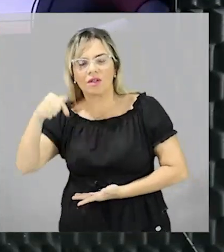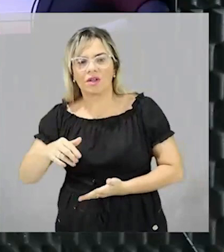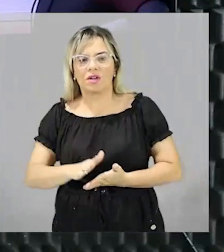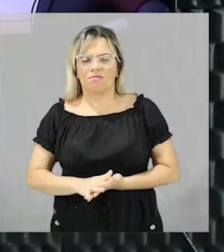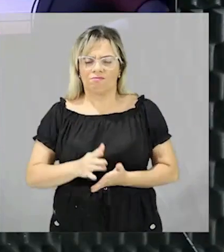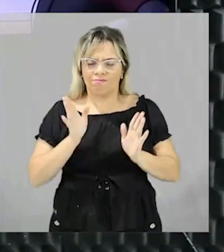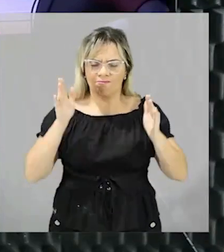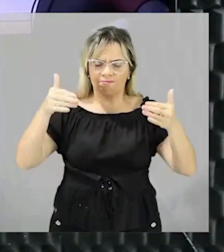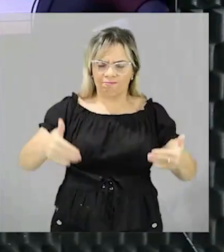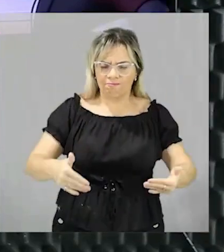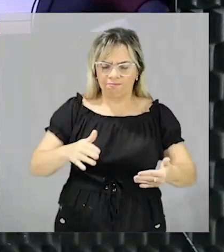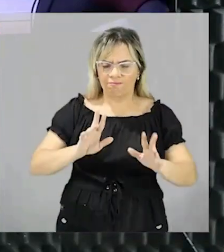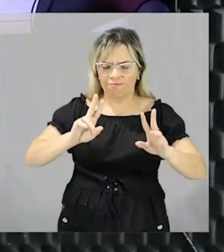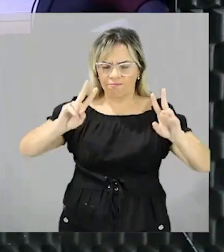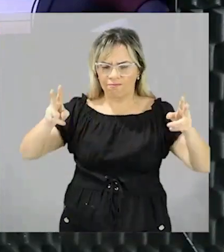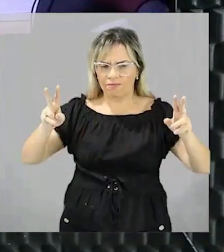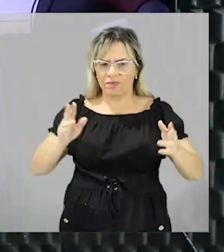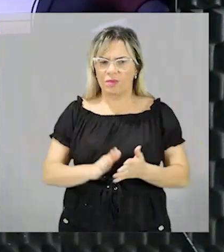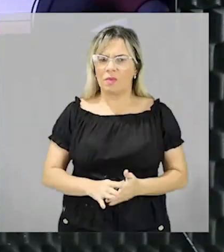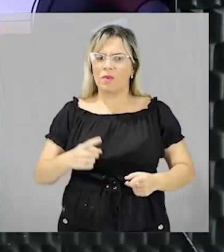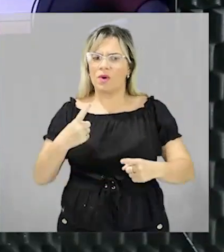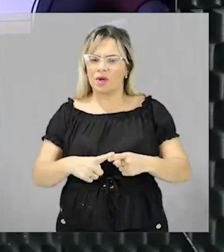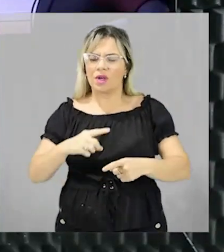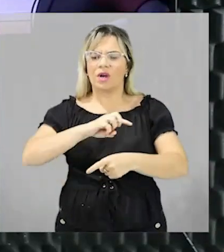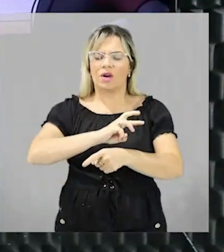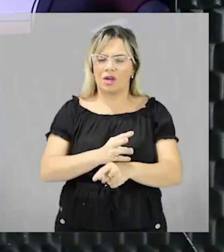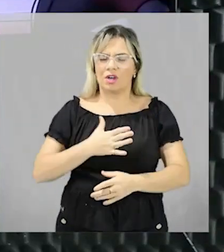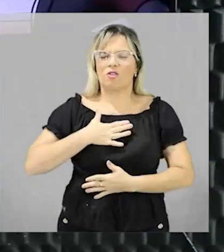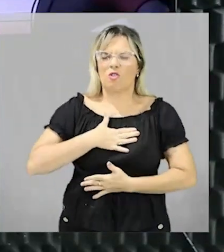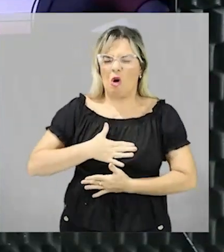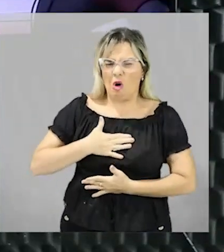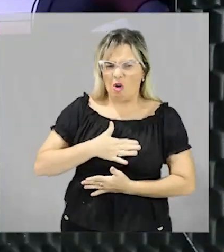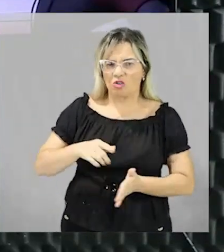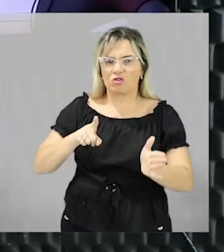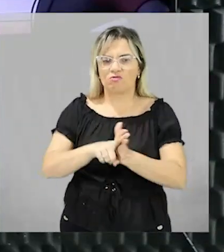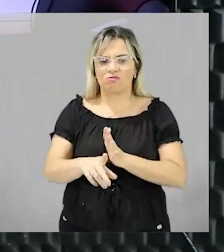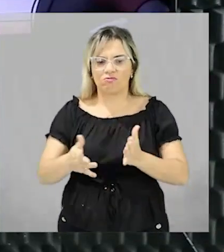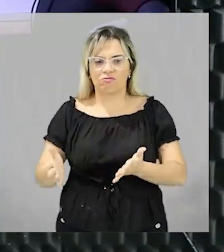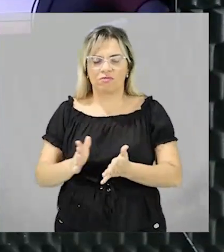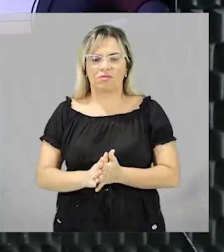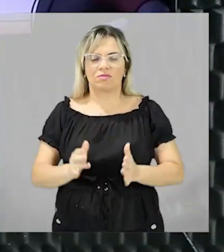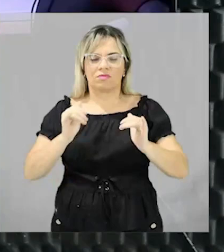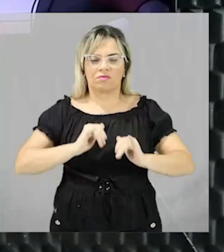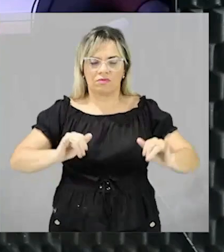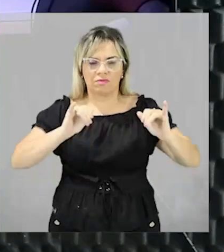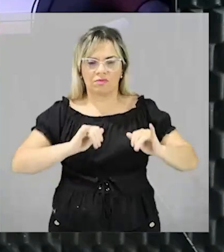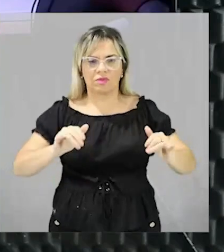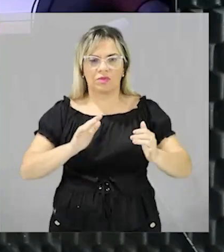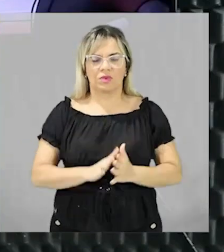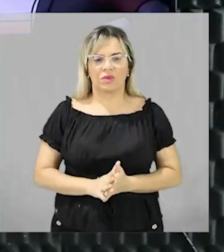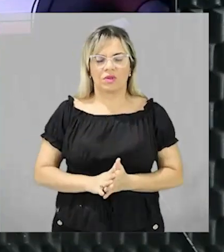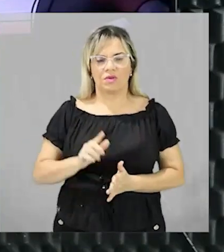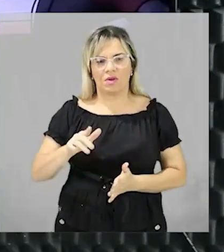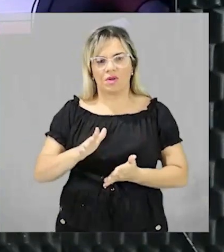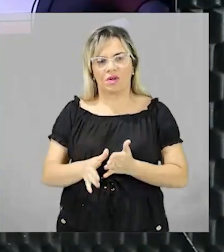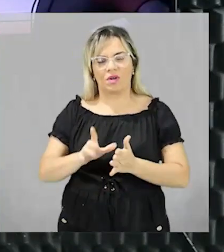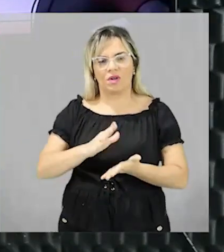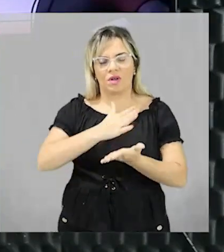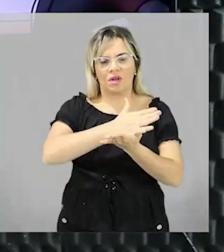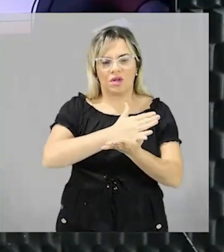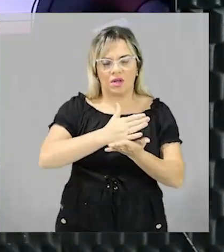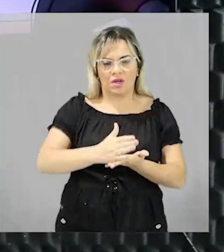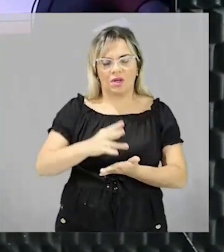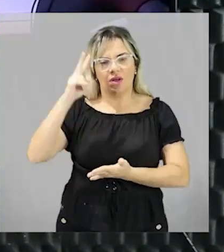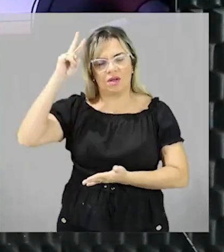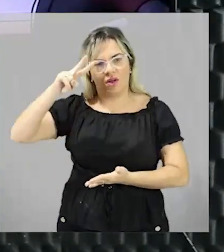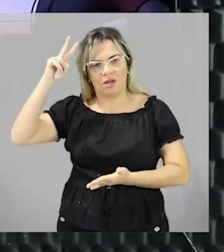gosta muito de cobrar, tá certo? Então, passado esse recado importante, para a gente poder começar com chave de ouro, só lembra de